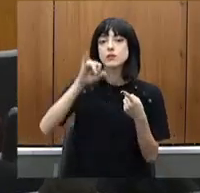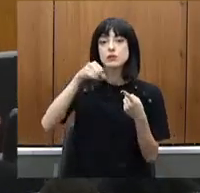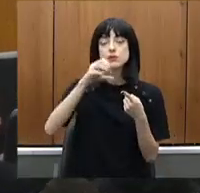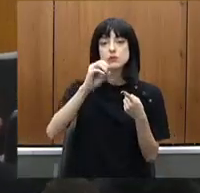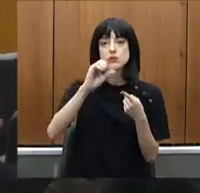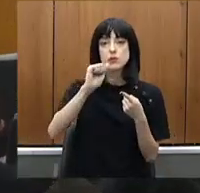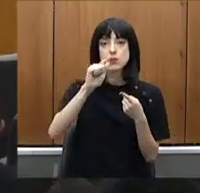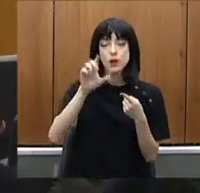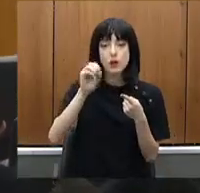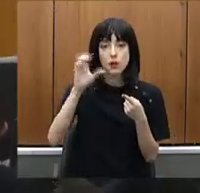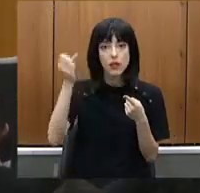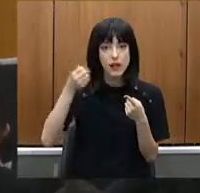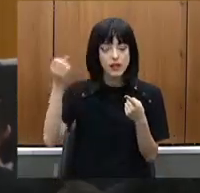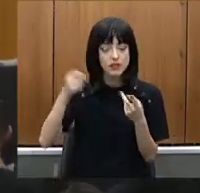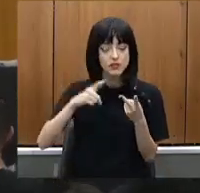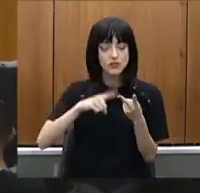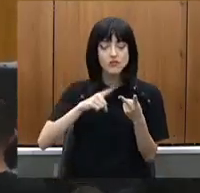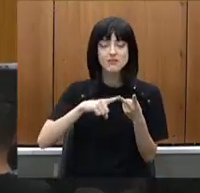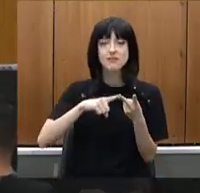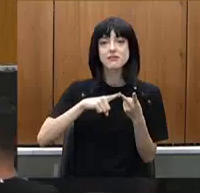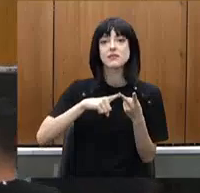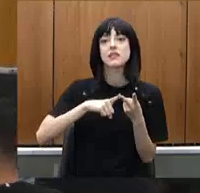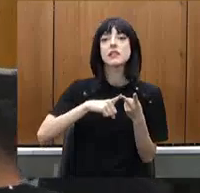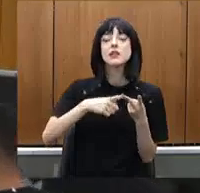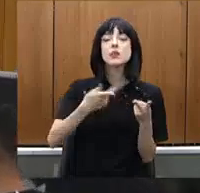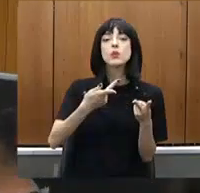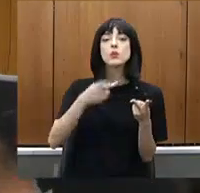e Dalmo Ribeiro Silva